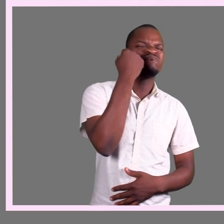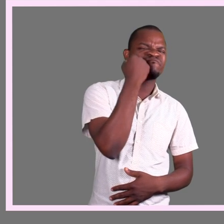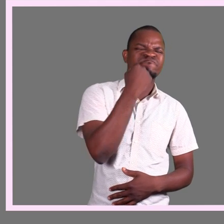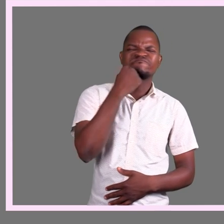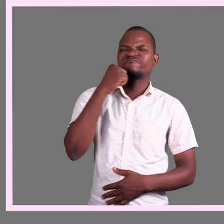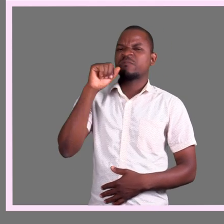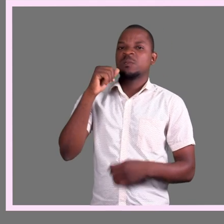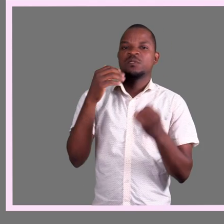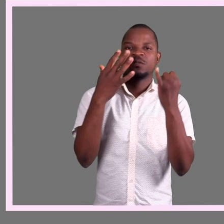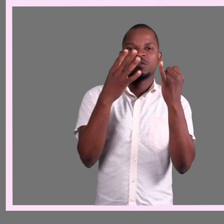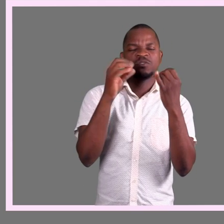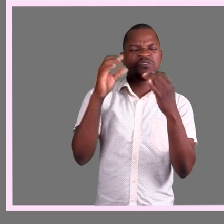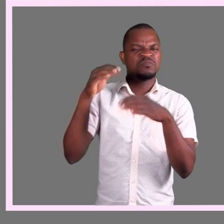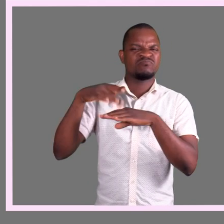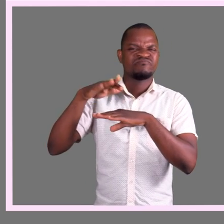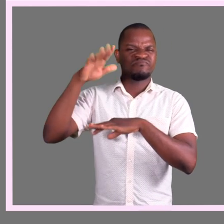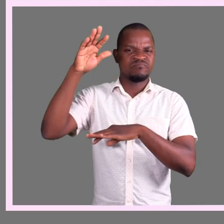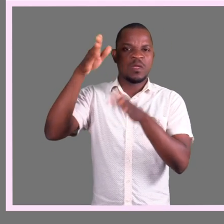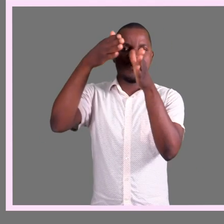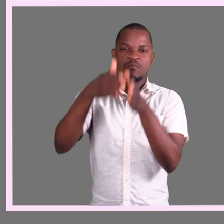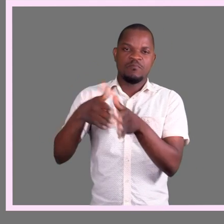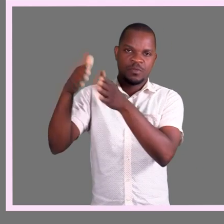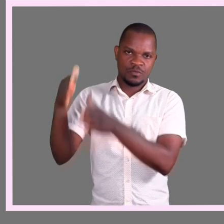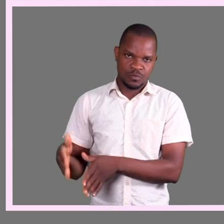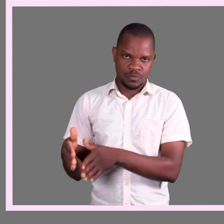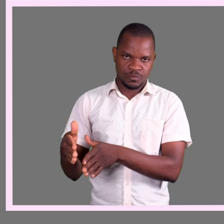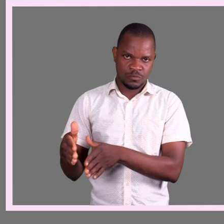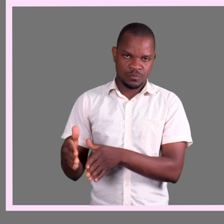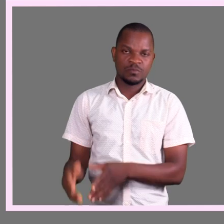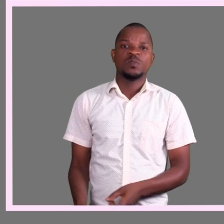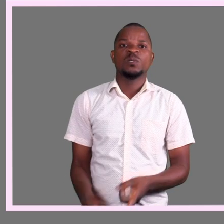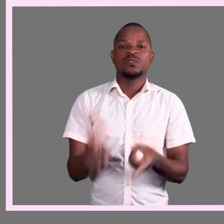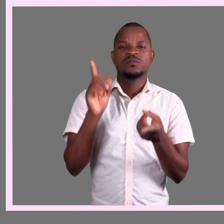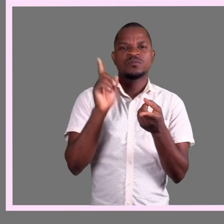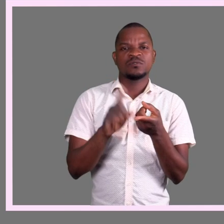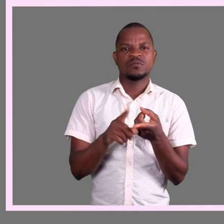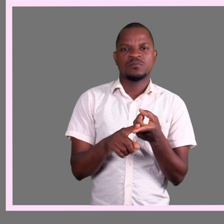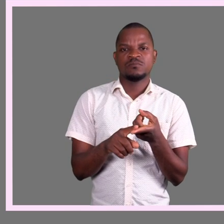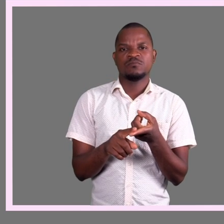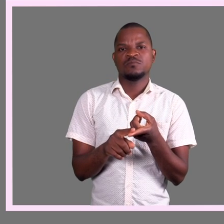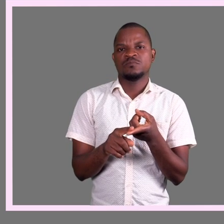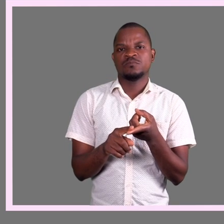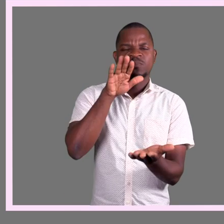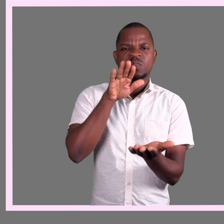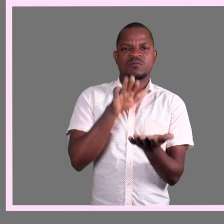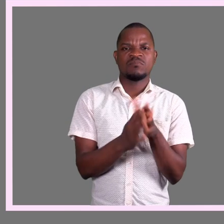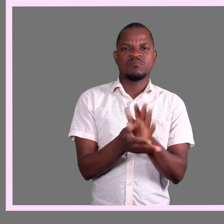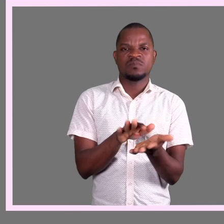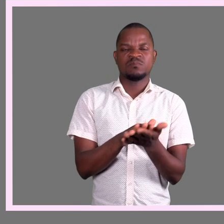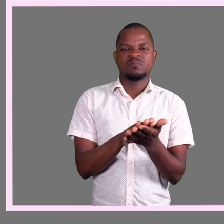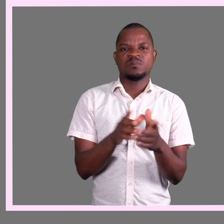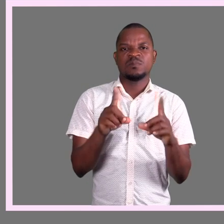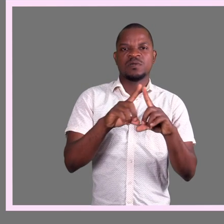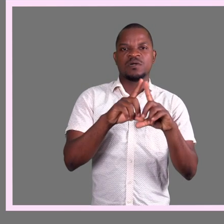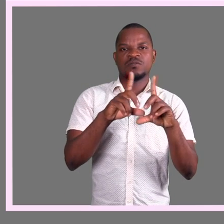camadas, todos os grupos em situação de vulnerabilidade. Depois da eclosão desta pandemia, portanto,